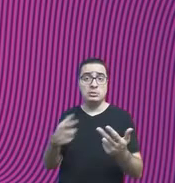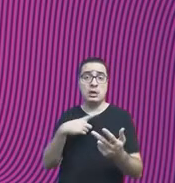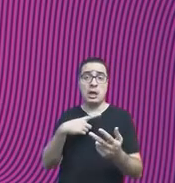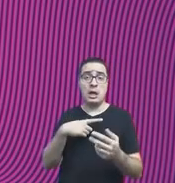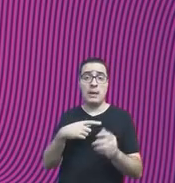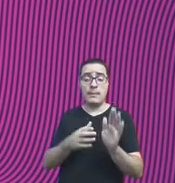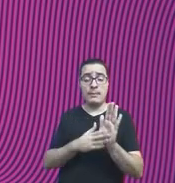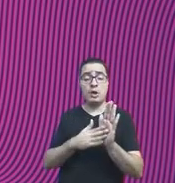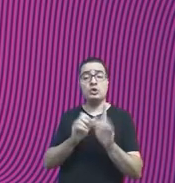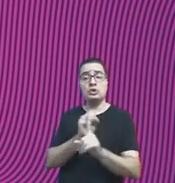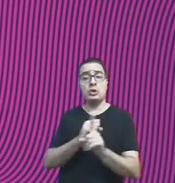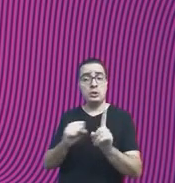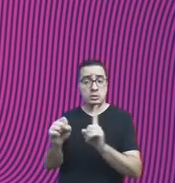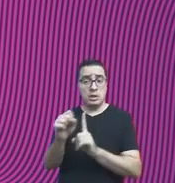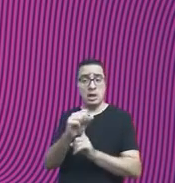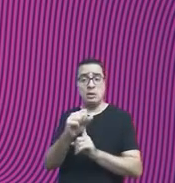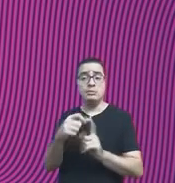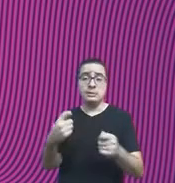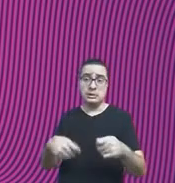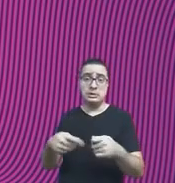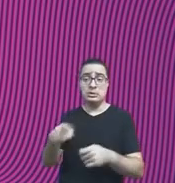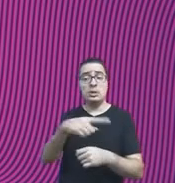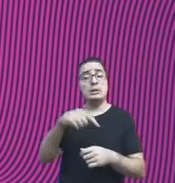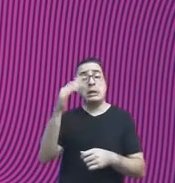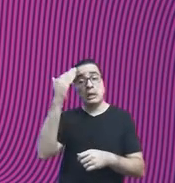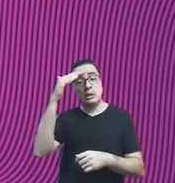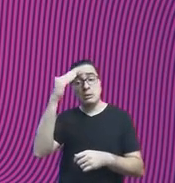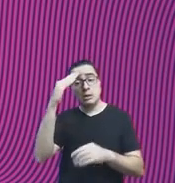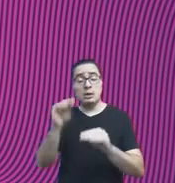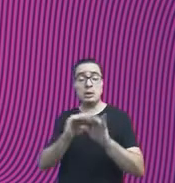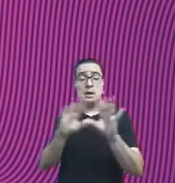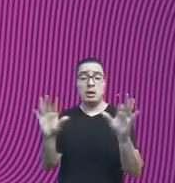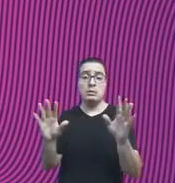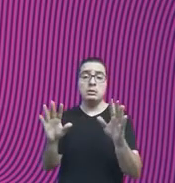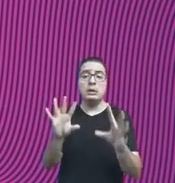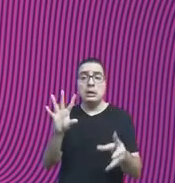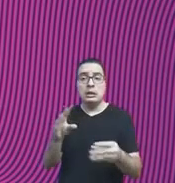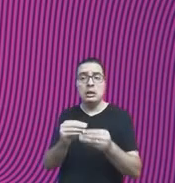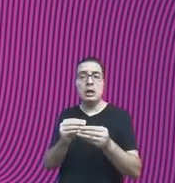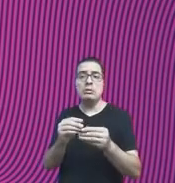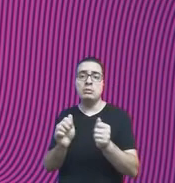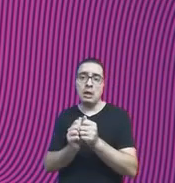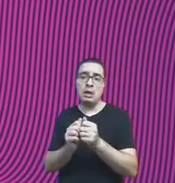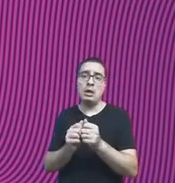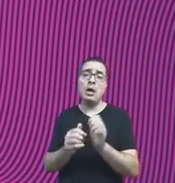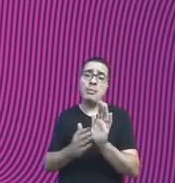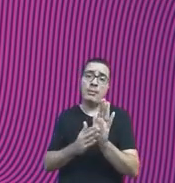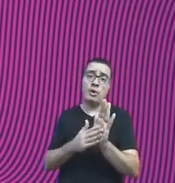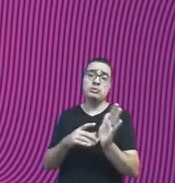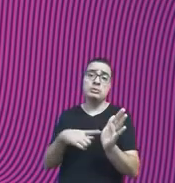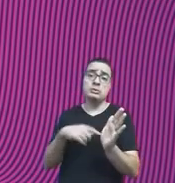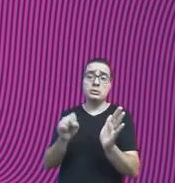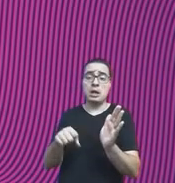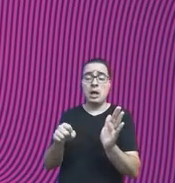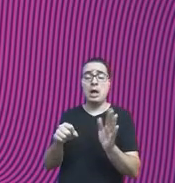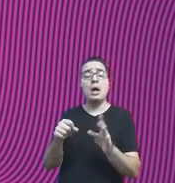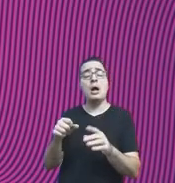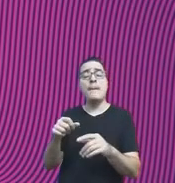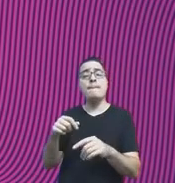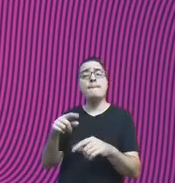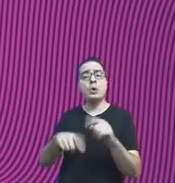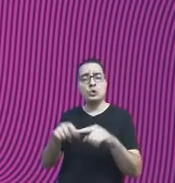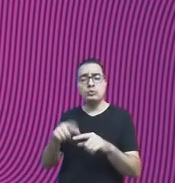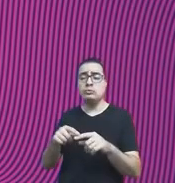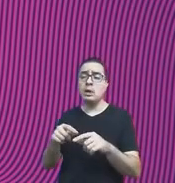ser compreendido e trazido para dentro da equação, é um propósito, uma missão, mas é sim um produto, um serviço que é comercializado.